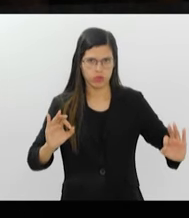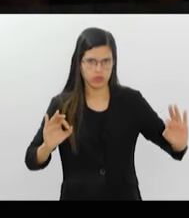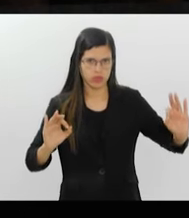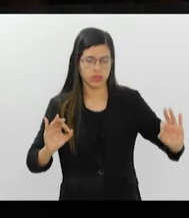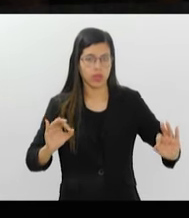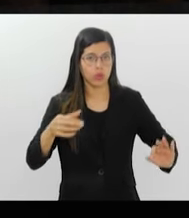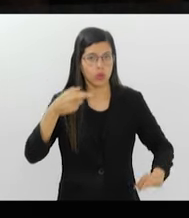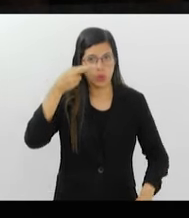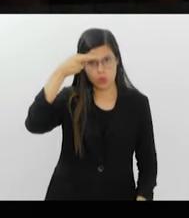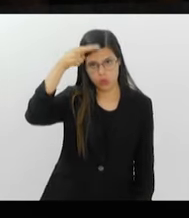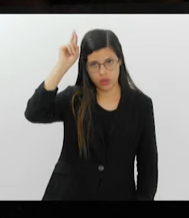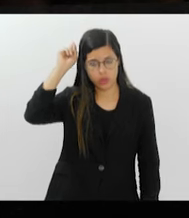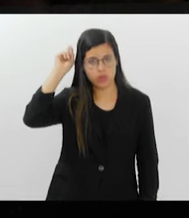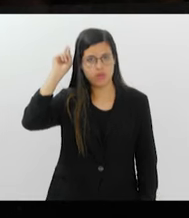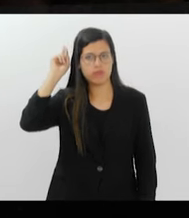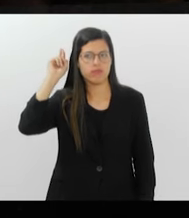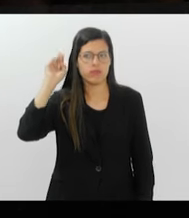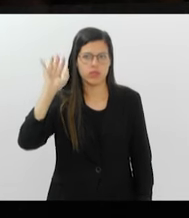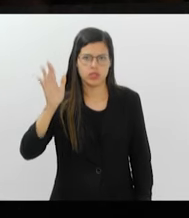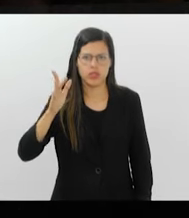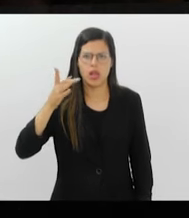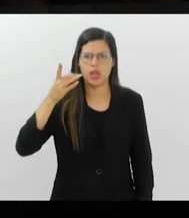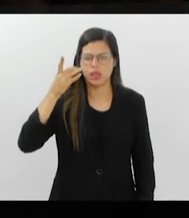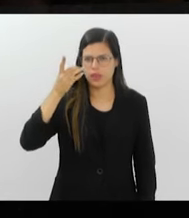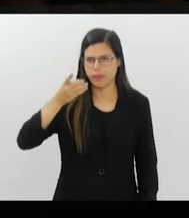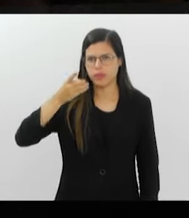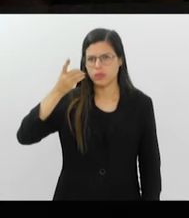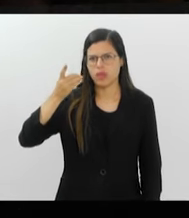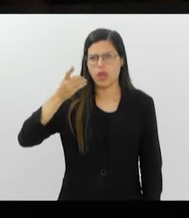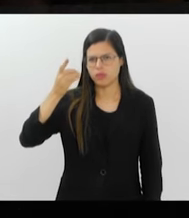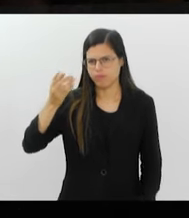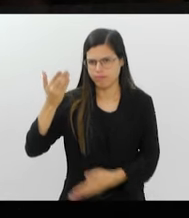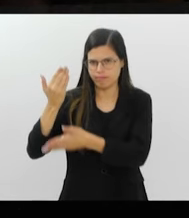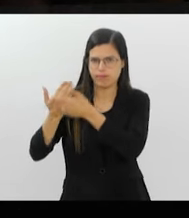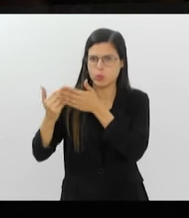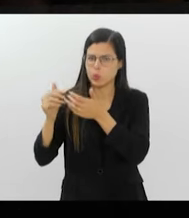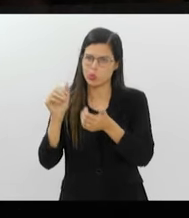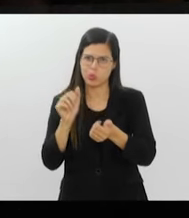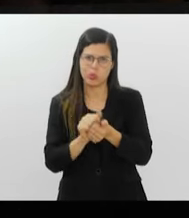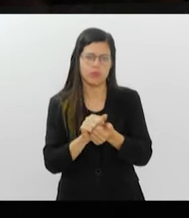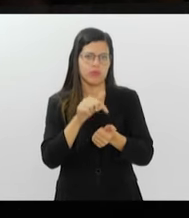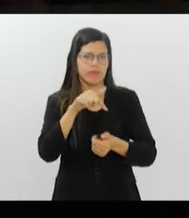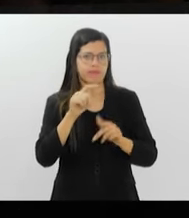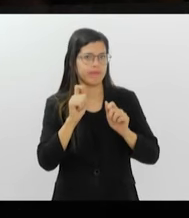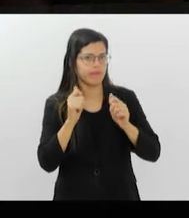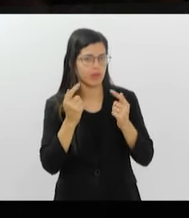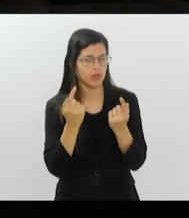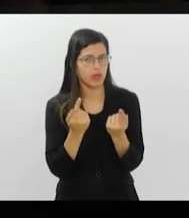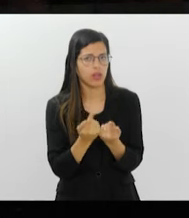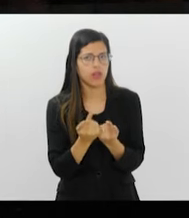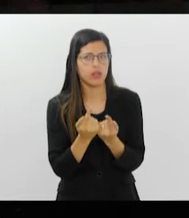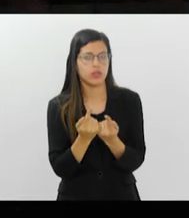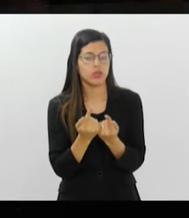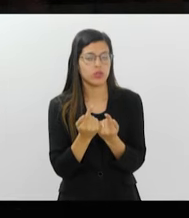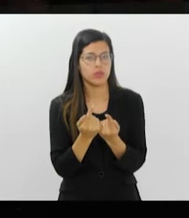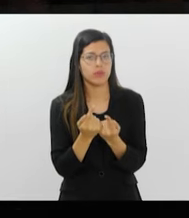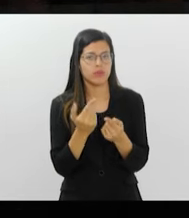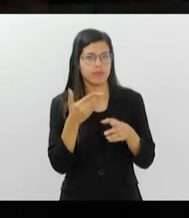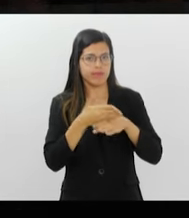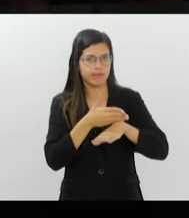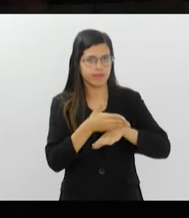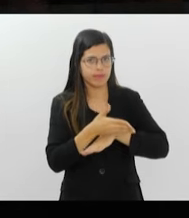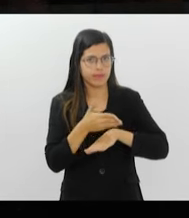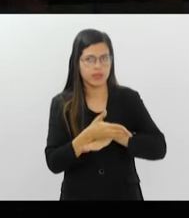Rodrigo Neves foi deputado junto comigo nessa Casa Legislativa, quando ele fazia parte da